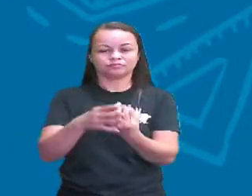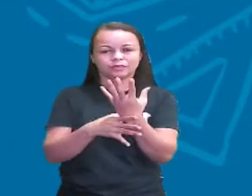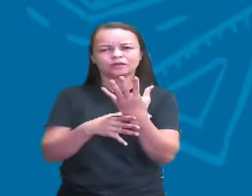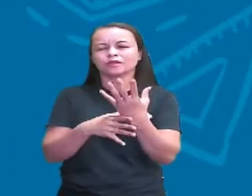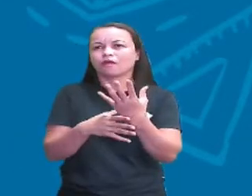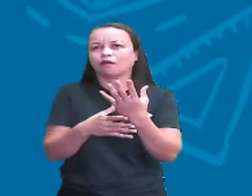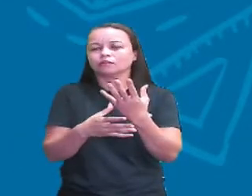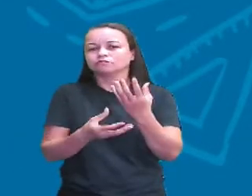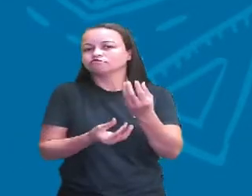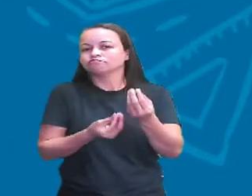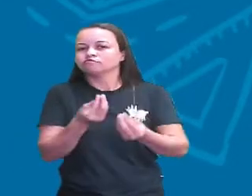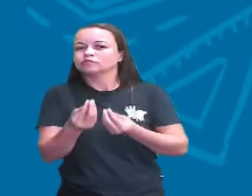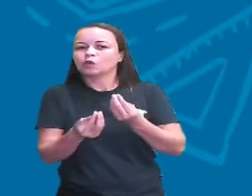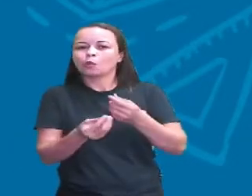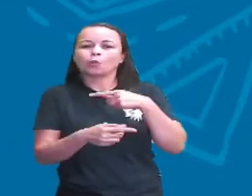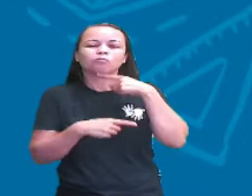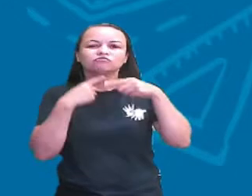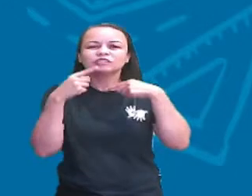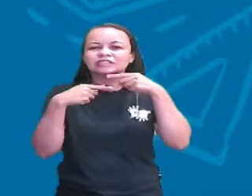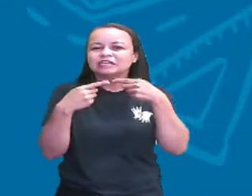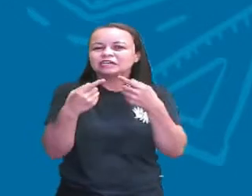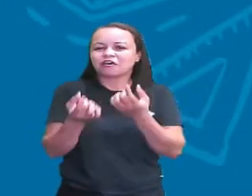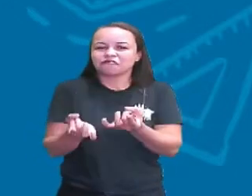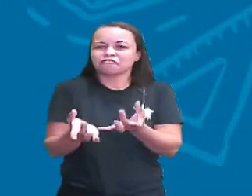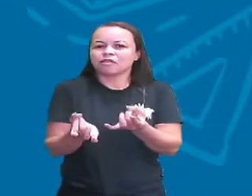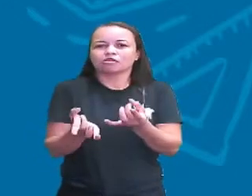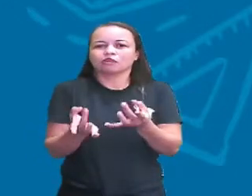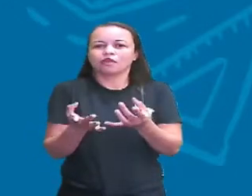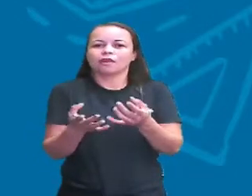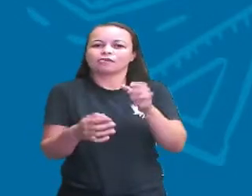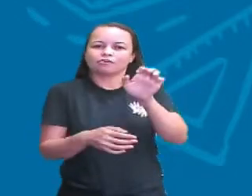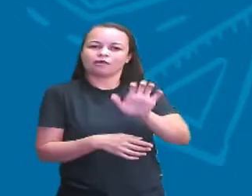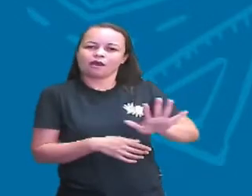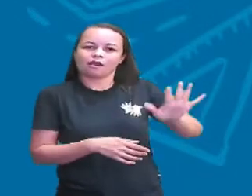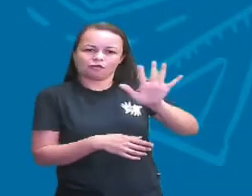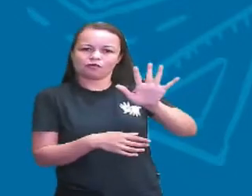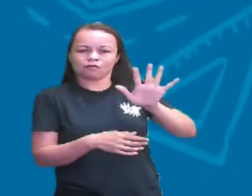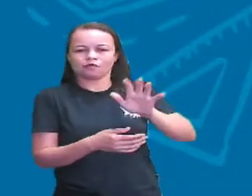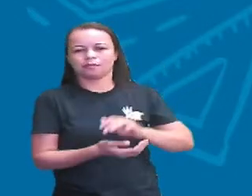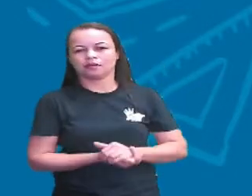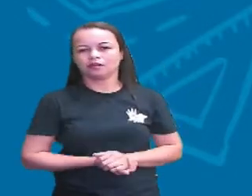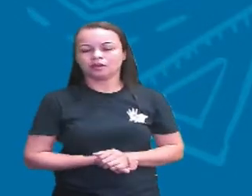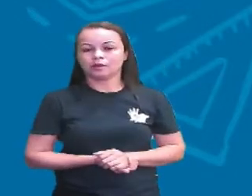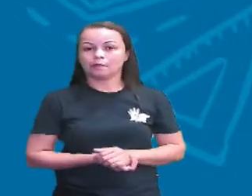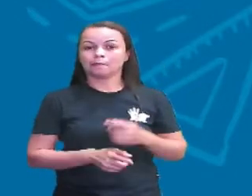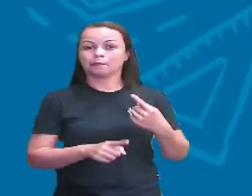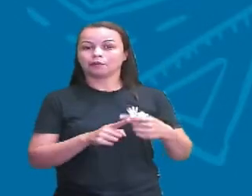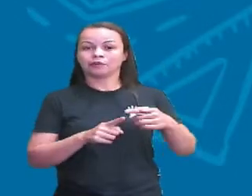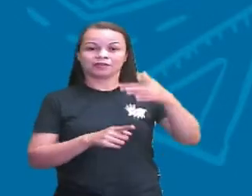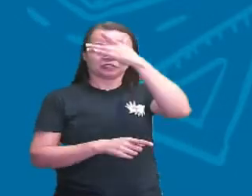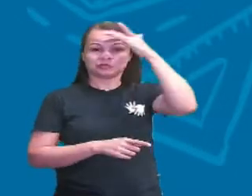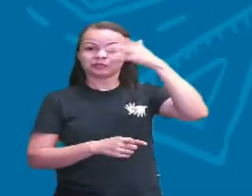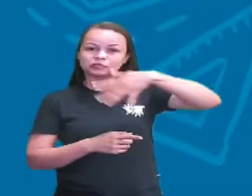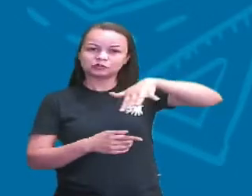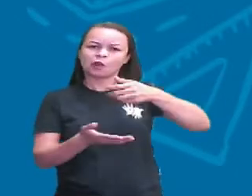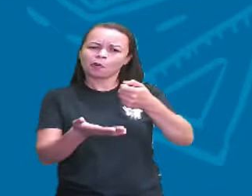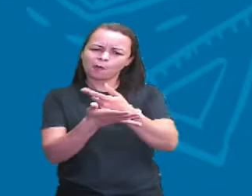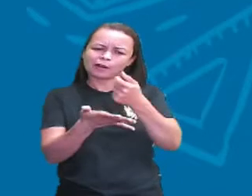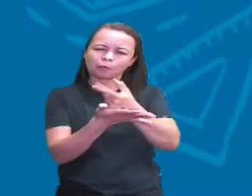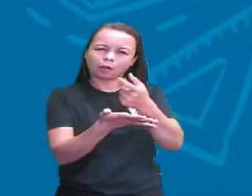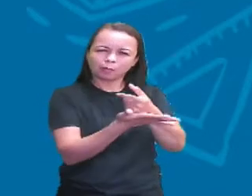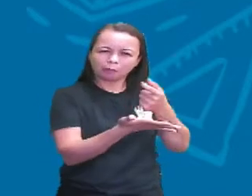não estavam mais conseguindo ser vendidos na Europa, porque todo mundo já tinha comprado muitos desses produtos.